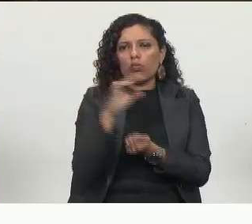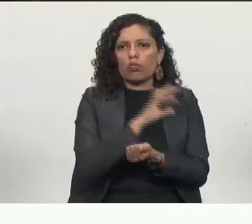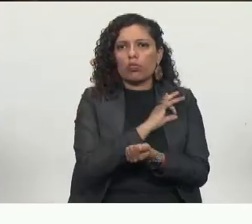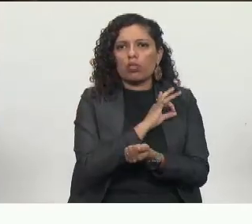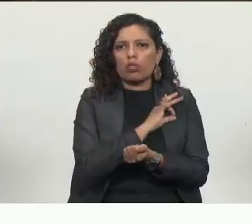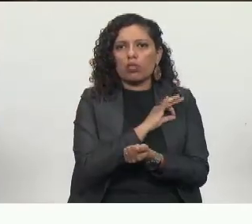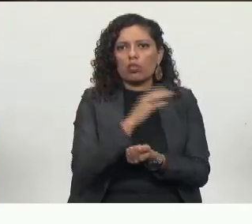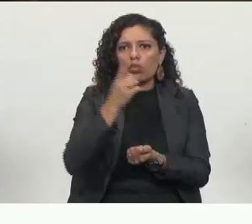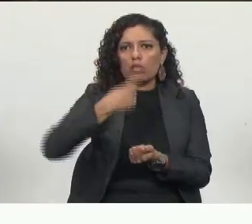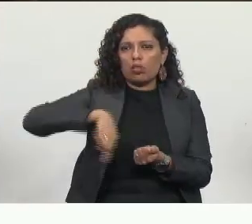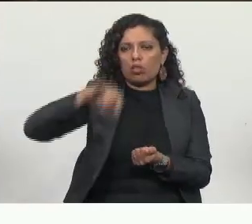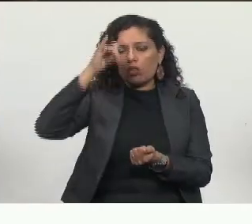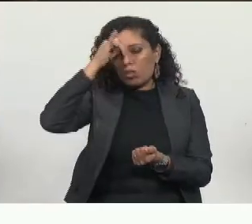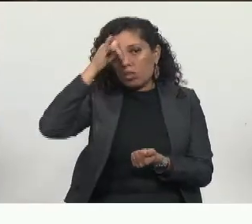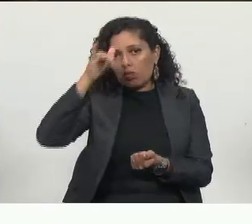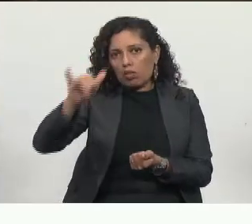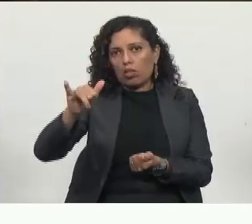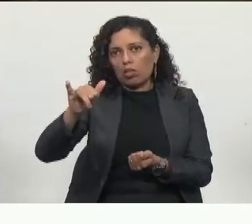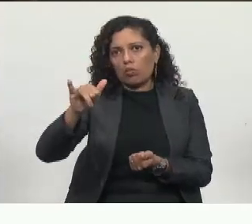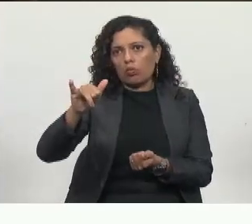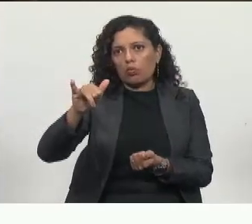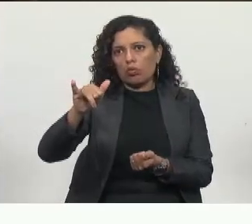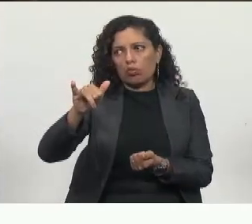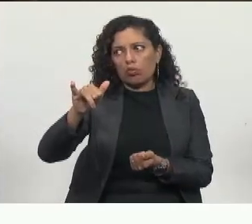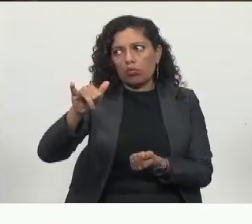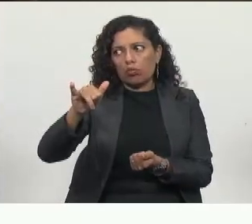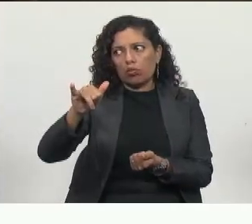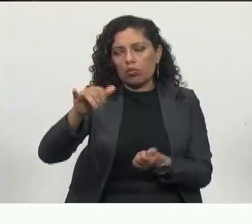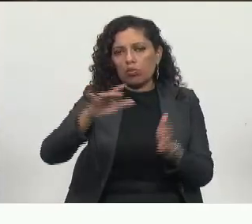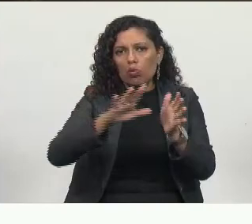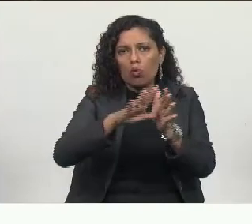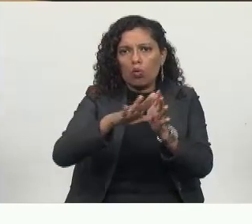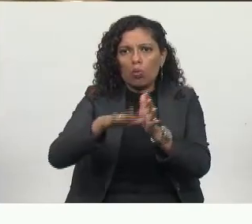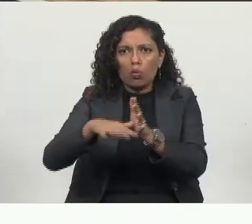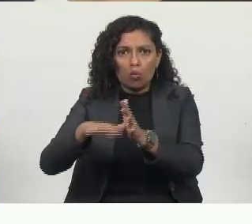conseguiu evitar um possível assalto.